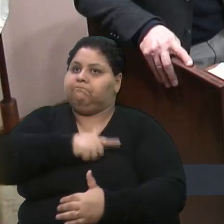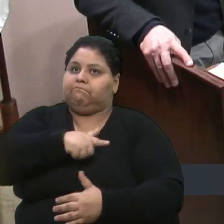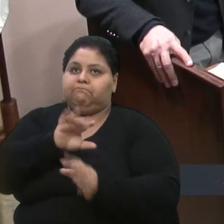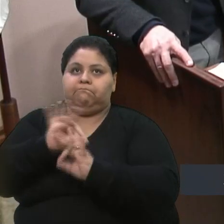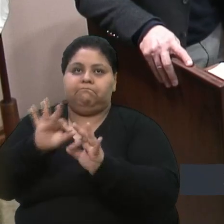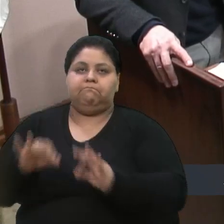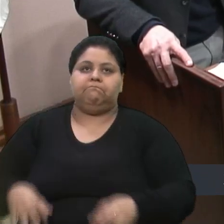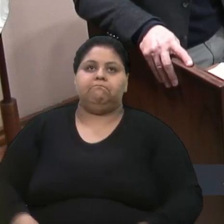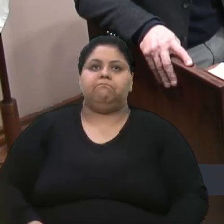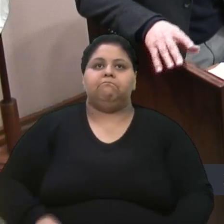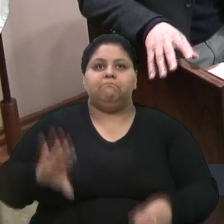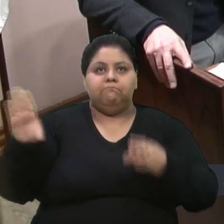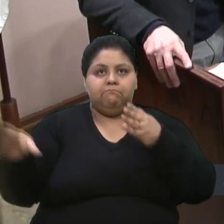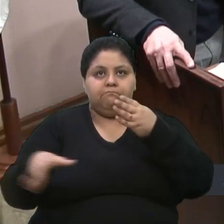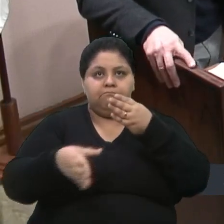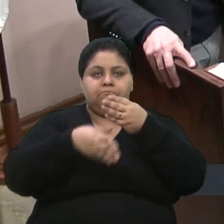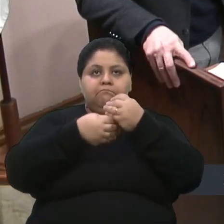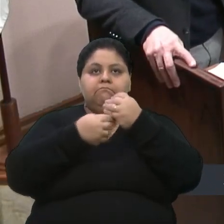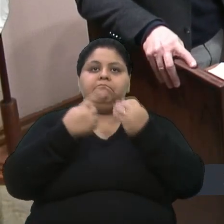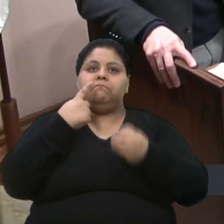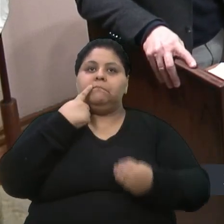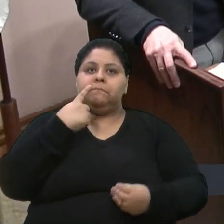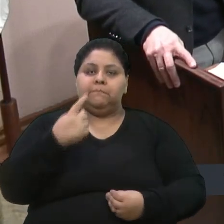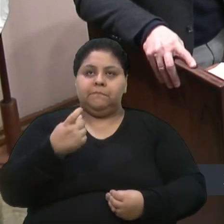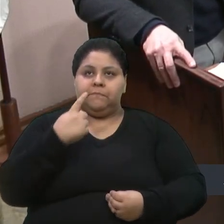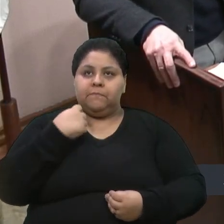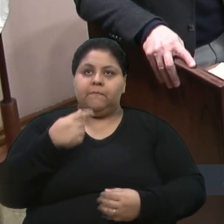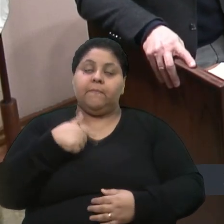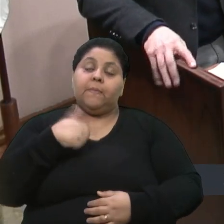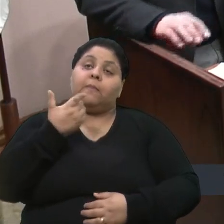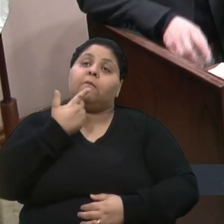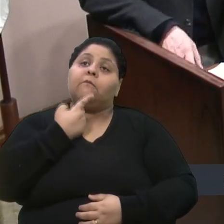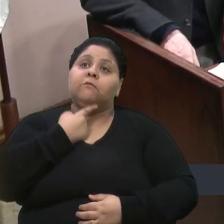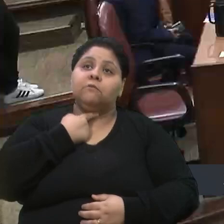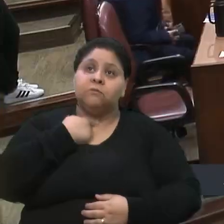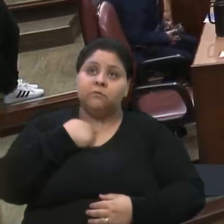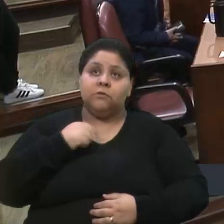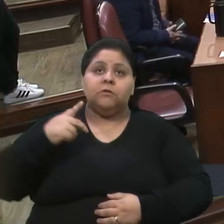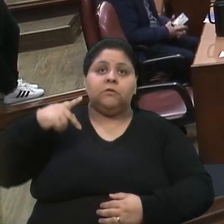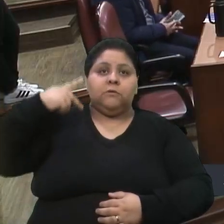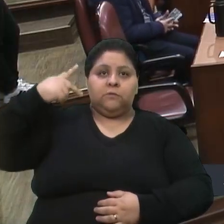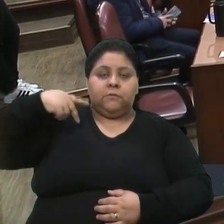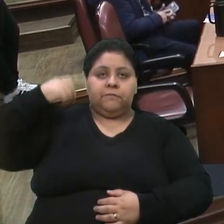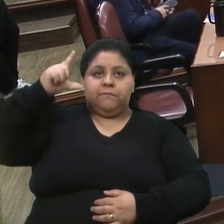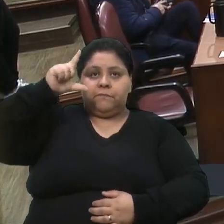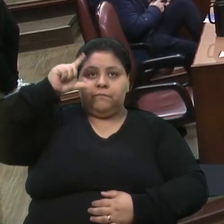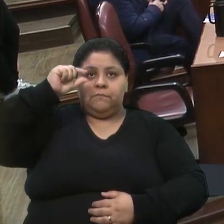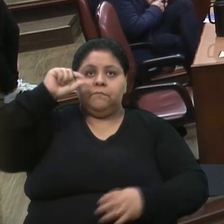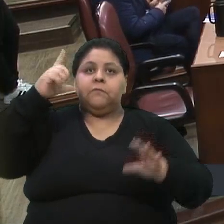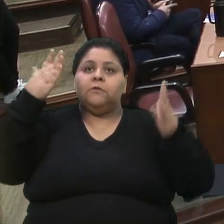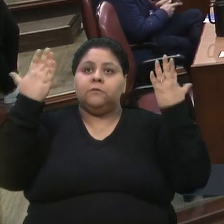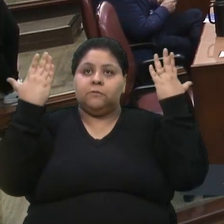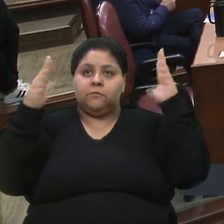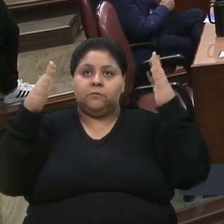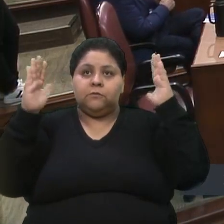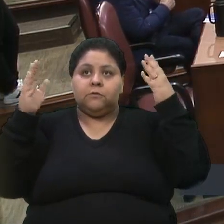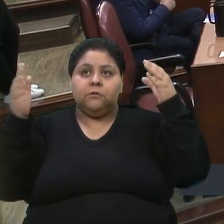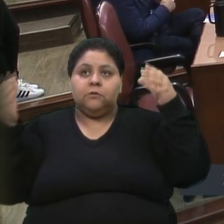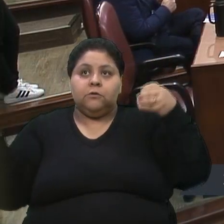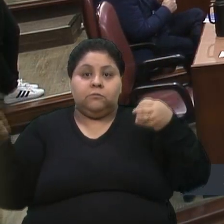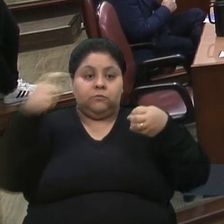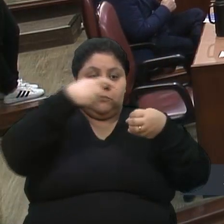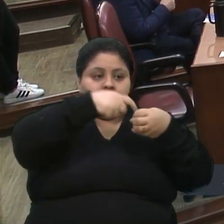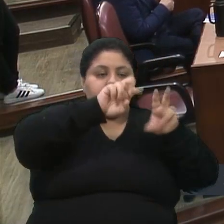vereadora Gladys. Obrigado, vereador Vaninho. Eu gostaria, vereador Schalco, de lhe parabenizar por trazer esse assunto